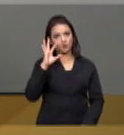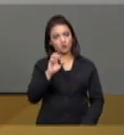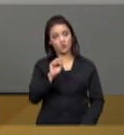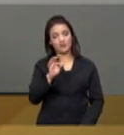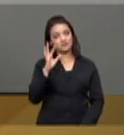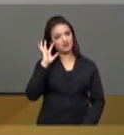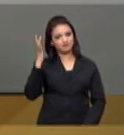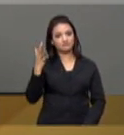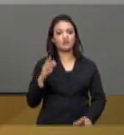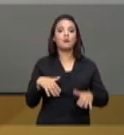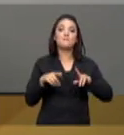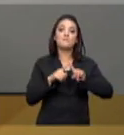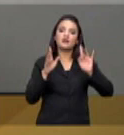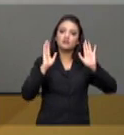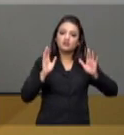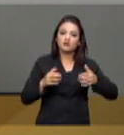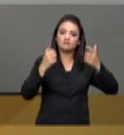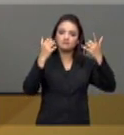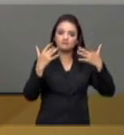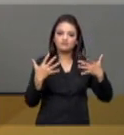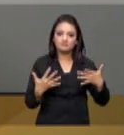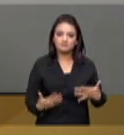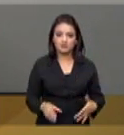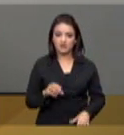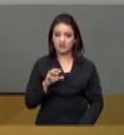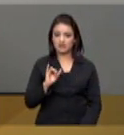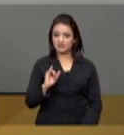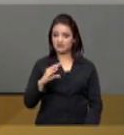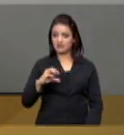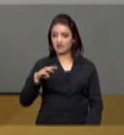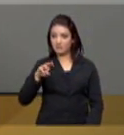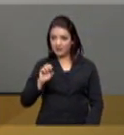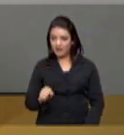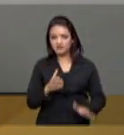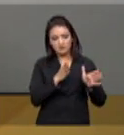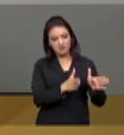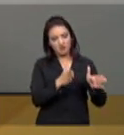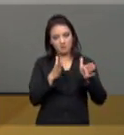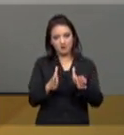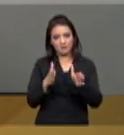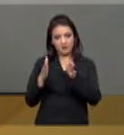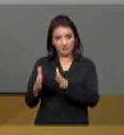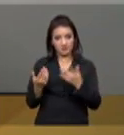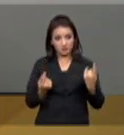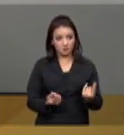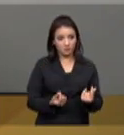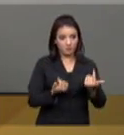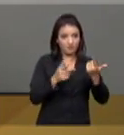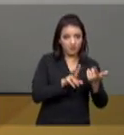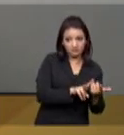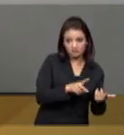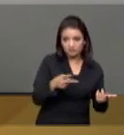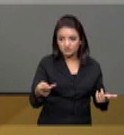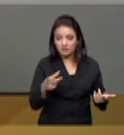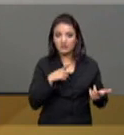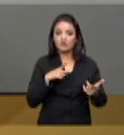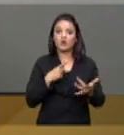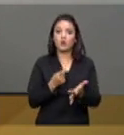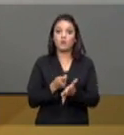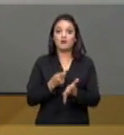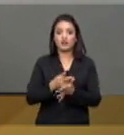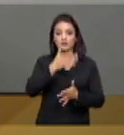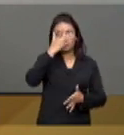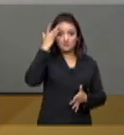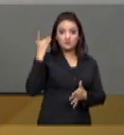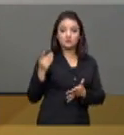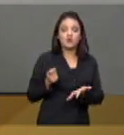Entretanto, após esclarecer com acerto que ICMS incide em cada etapa sobre o valor da operação, estando obrigado, no entanto, o contribuinte a